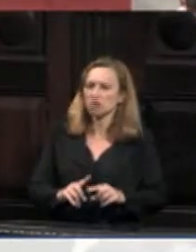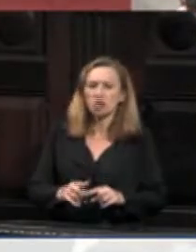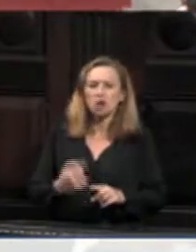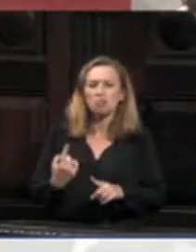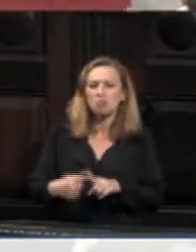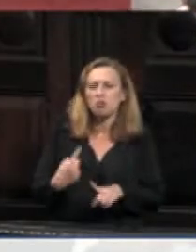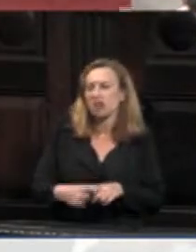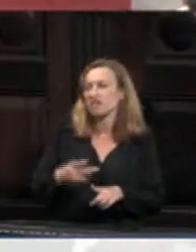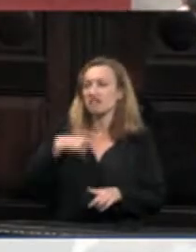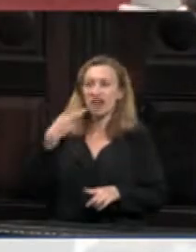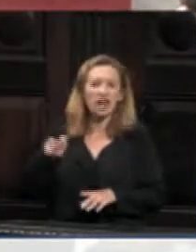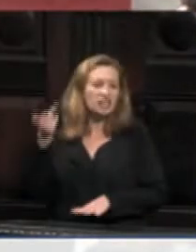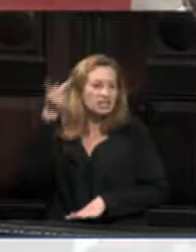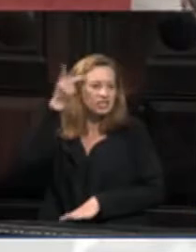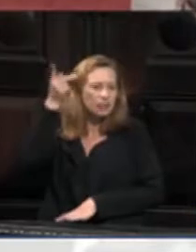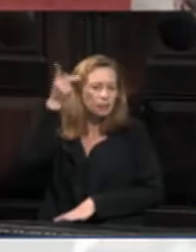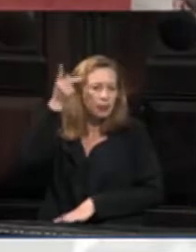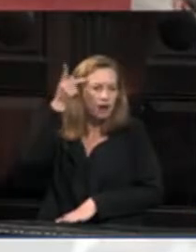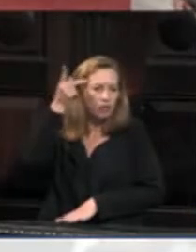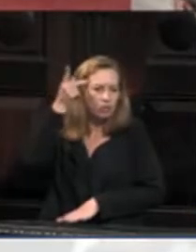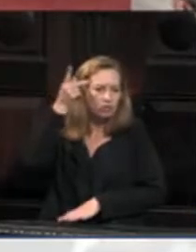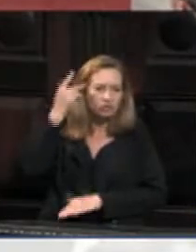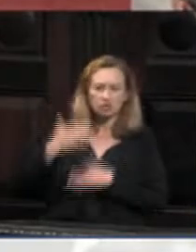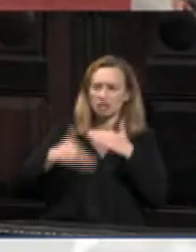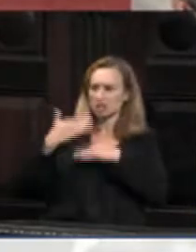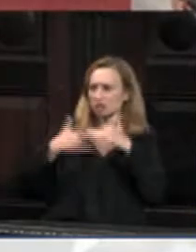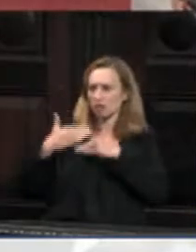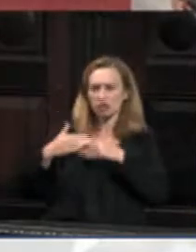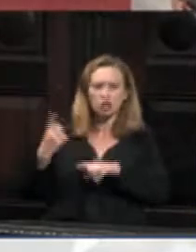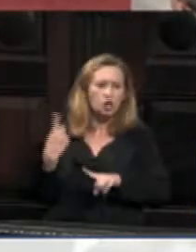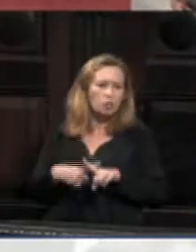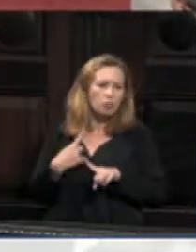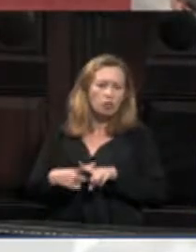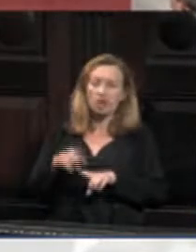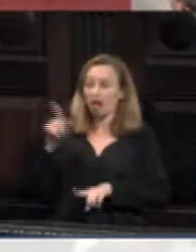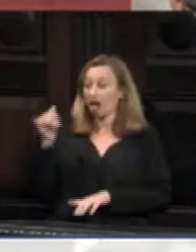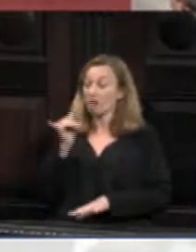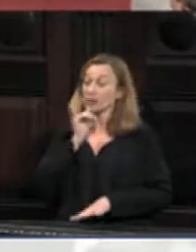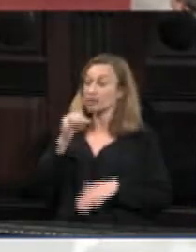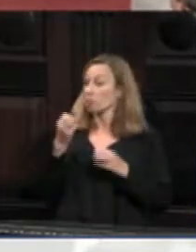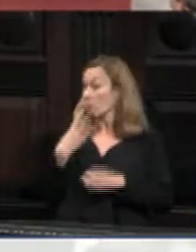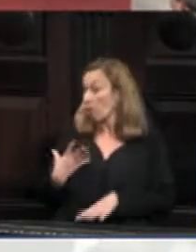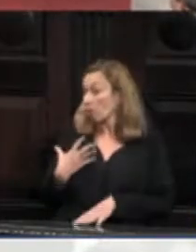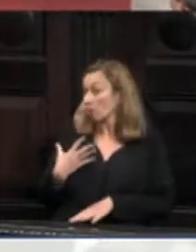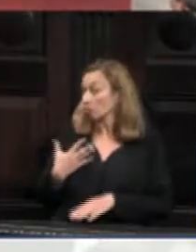dizer que São Paulo está levando tudo, porque lá é zero,